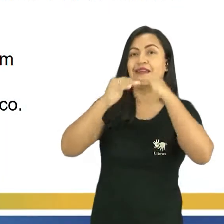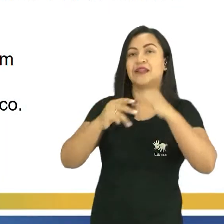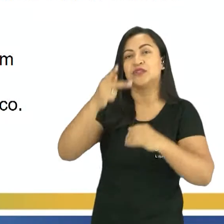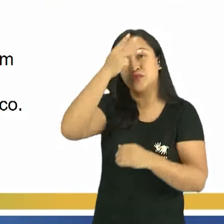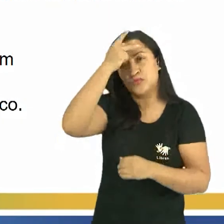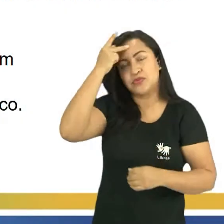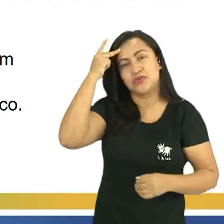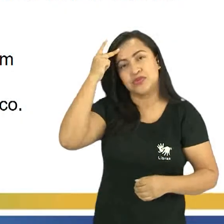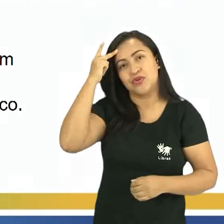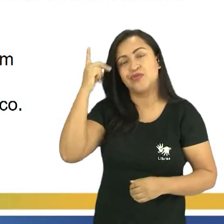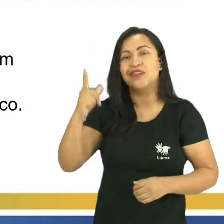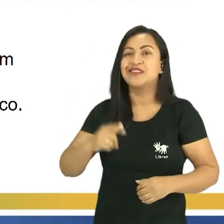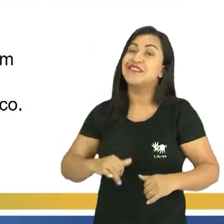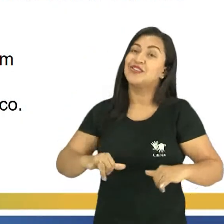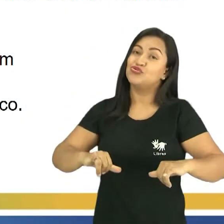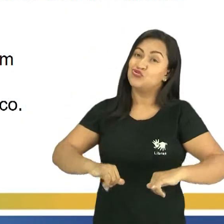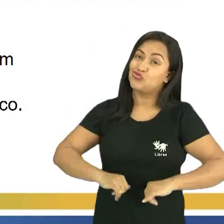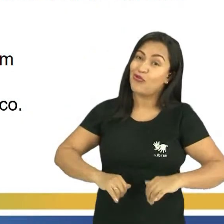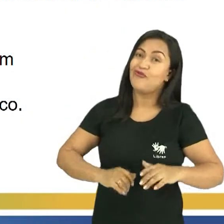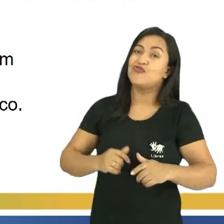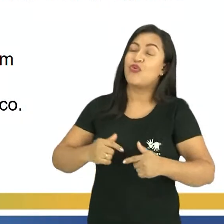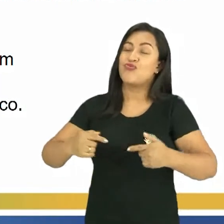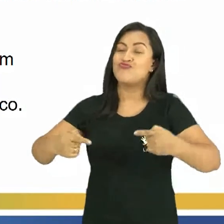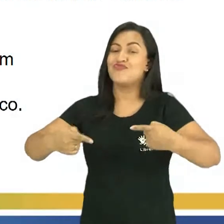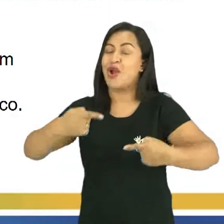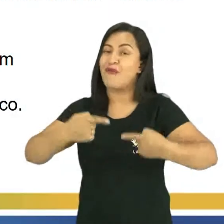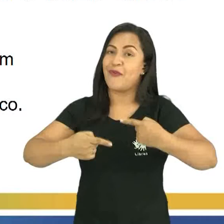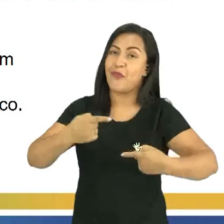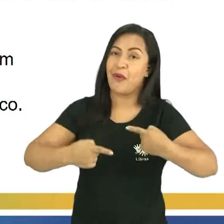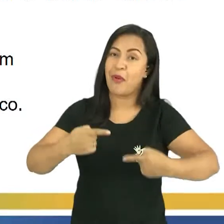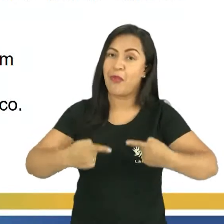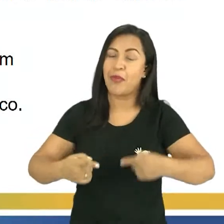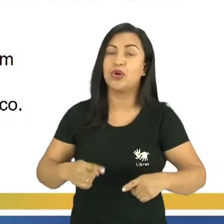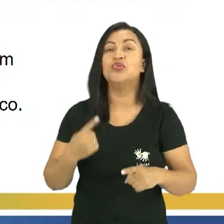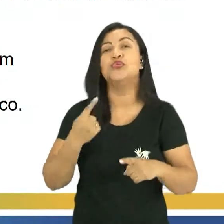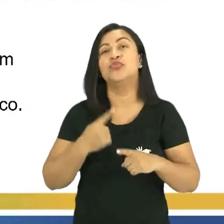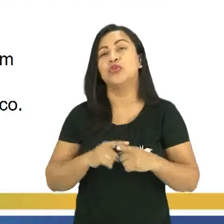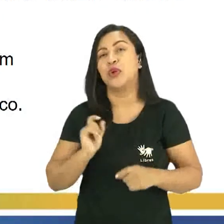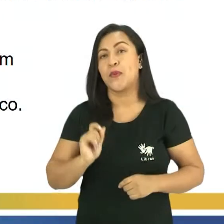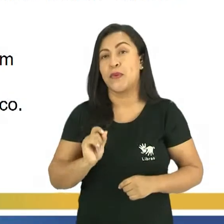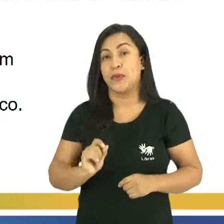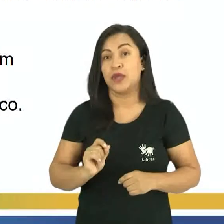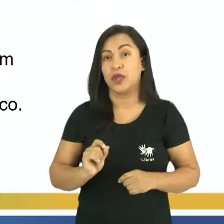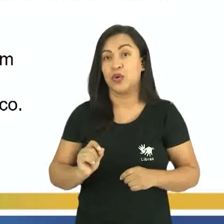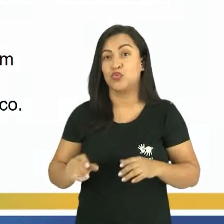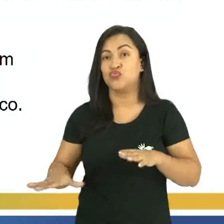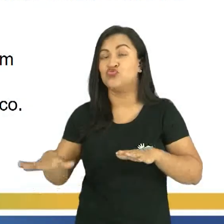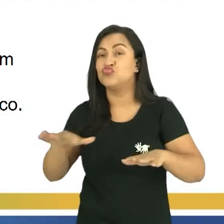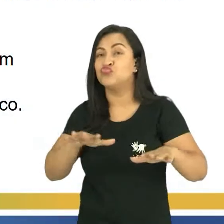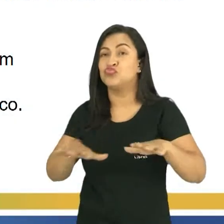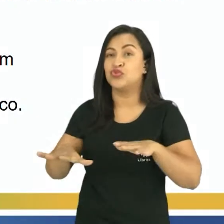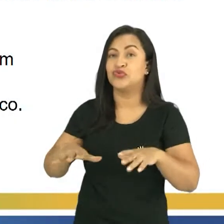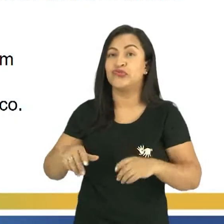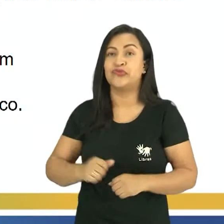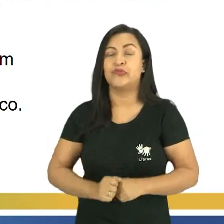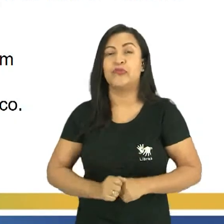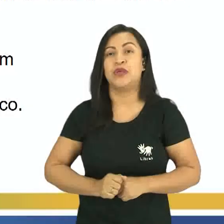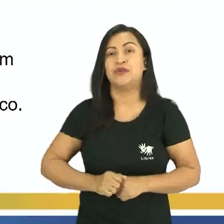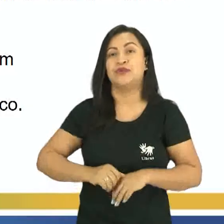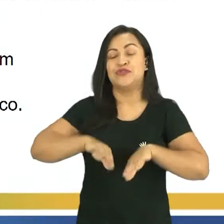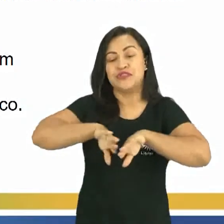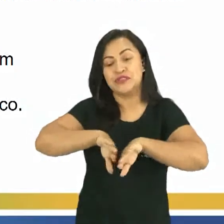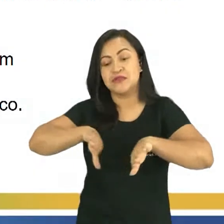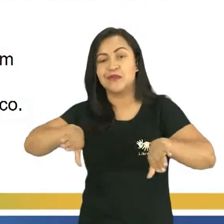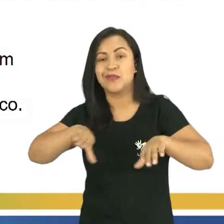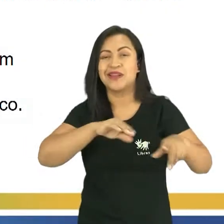alguns conflitos. O principal conflito hoje, tá? Está muito relacionado aos movimentos nacionalistas e separatistas,